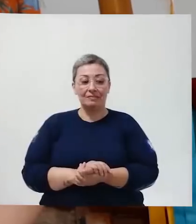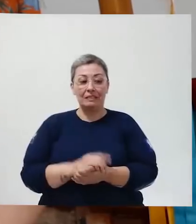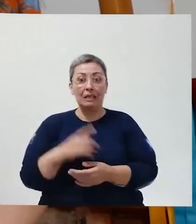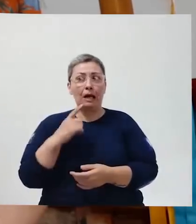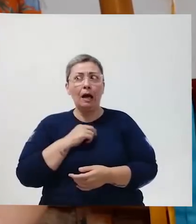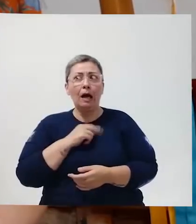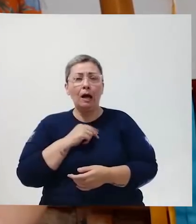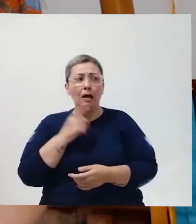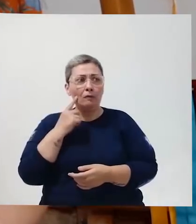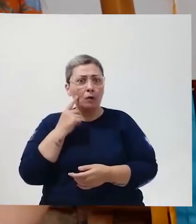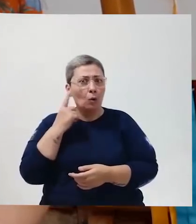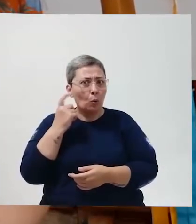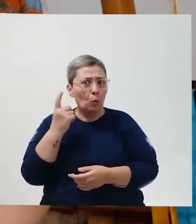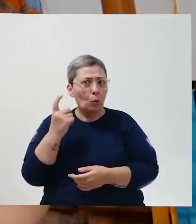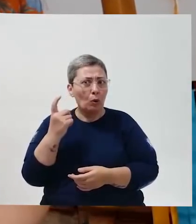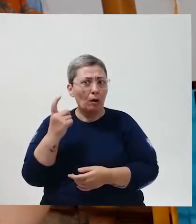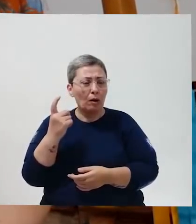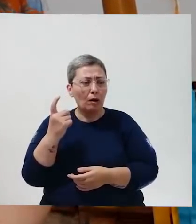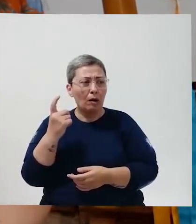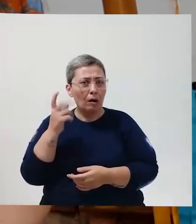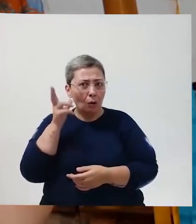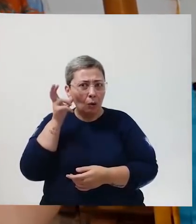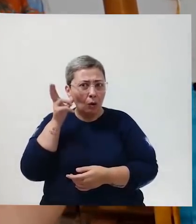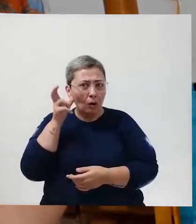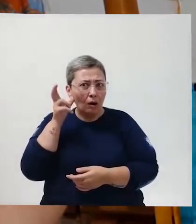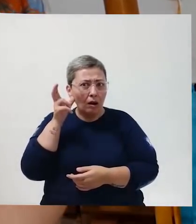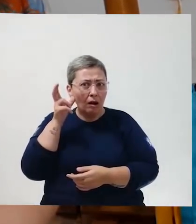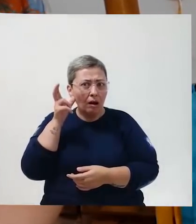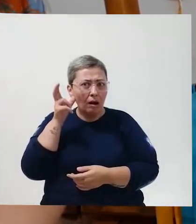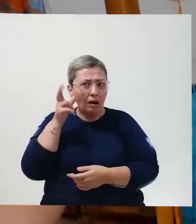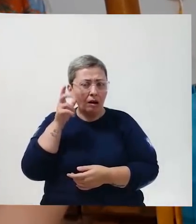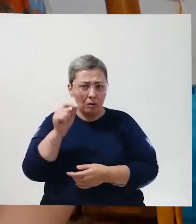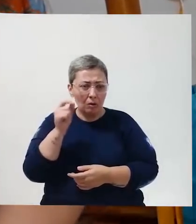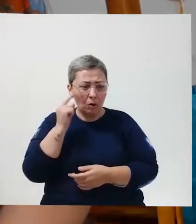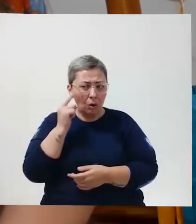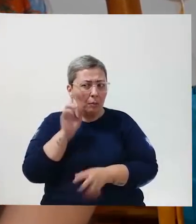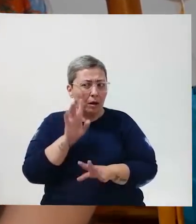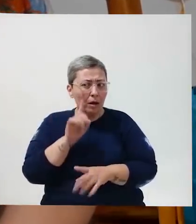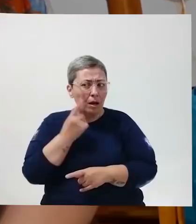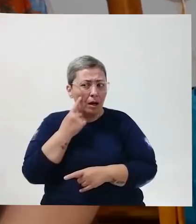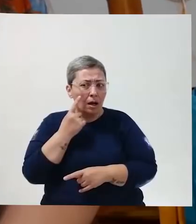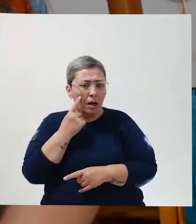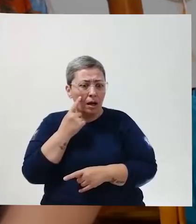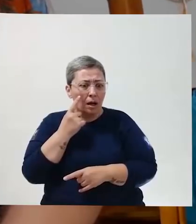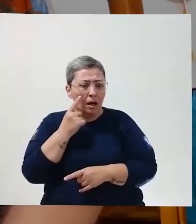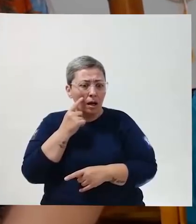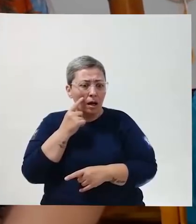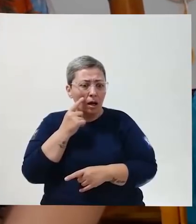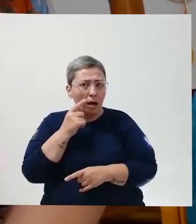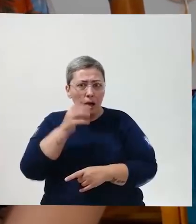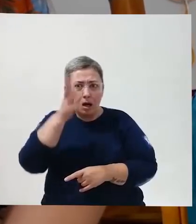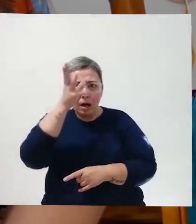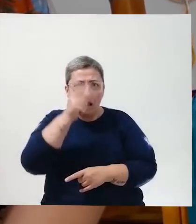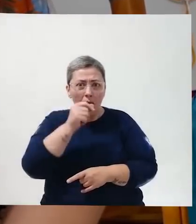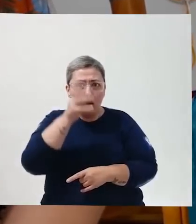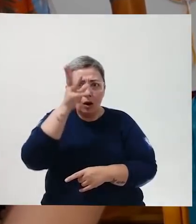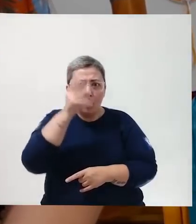Opa, vocês estão ouvindo? Vocês ouviram? Escutem, escutem.